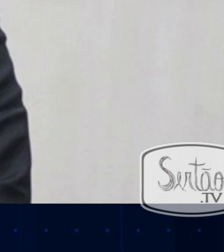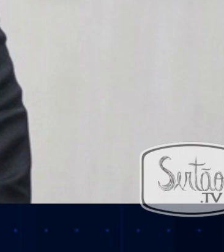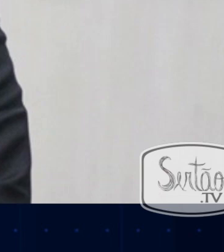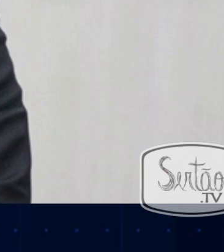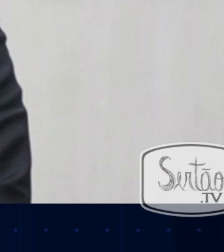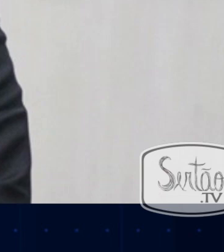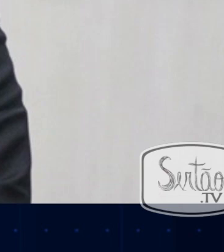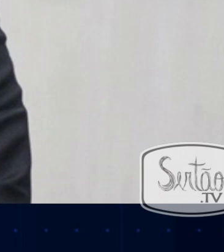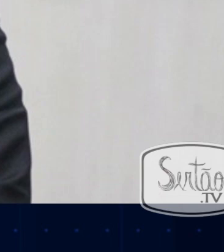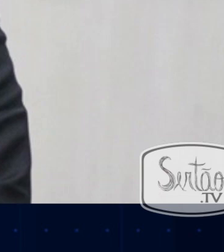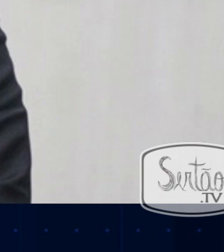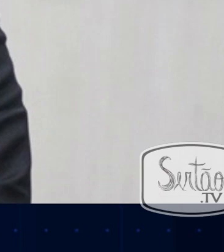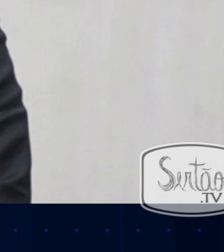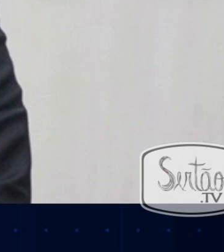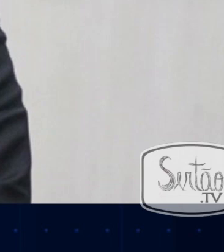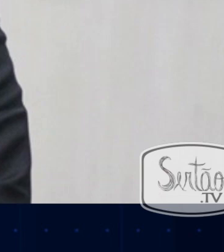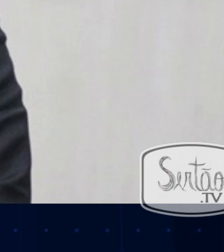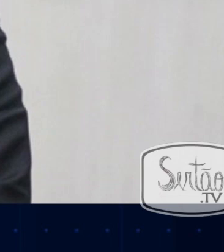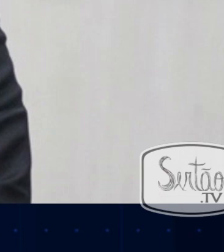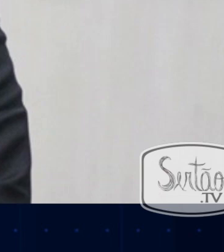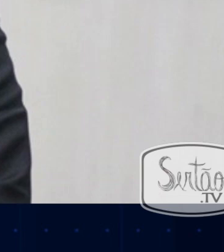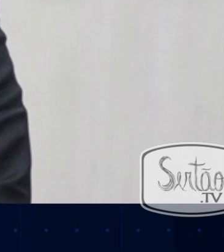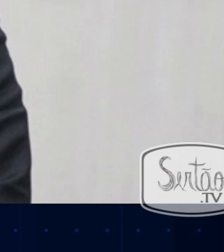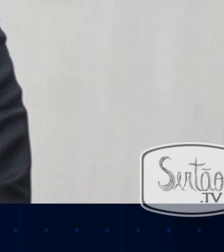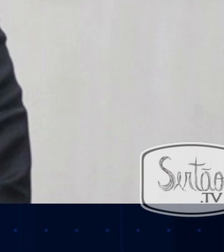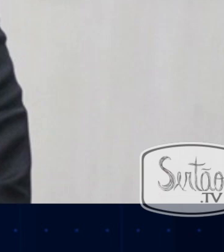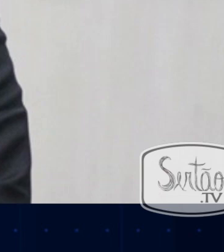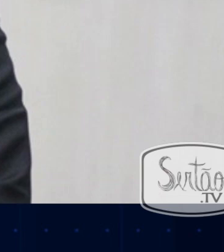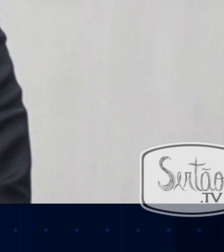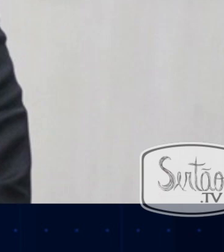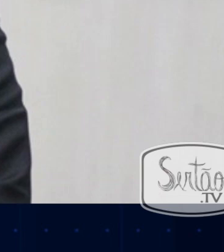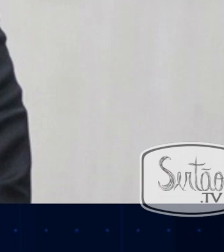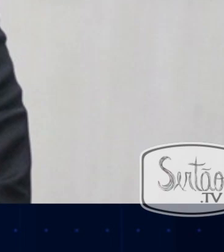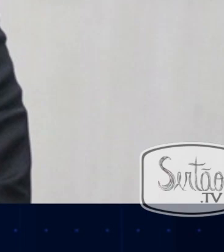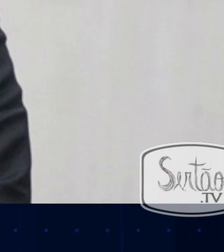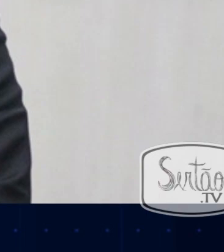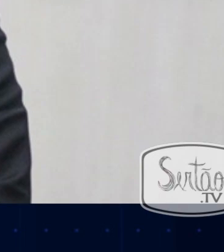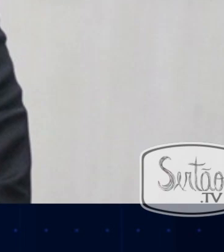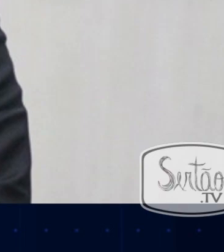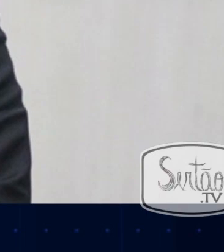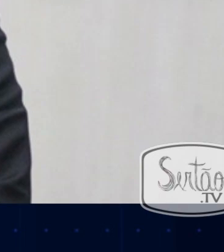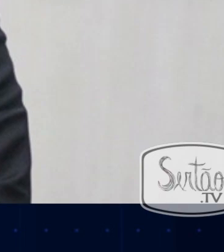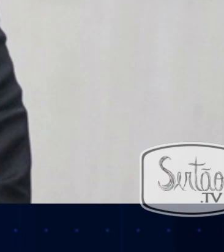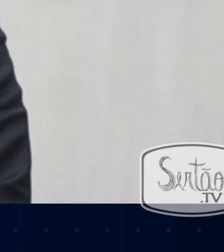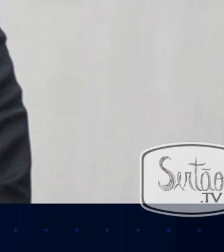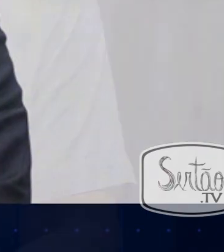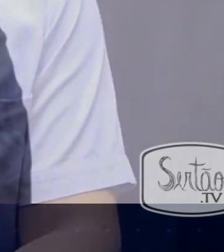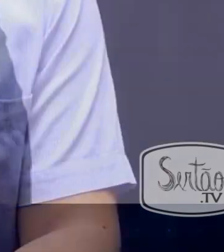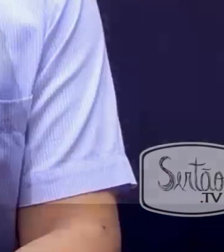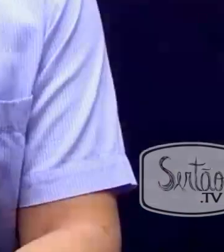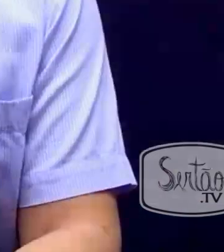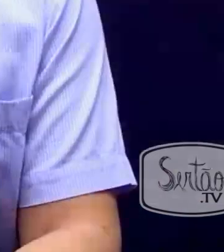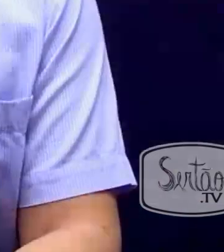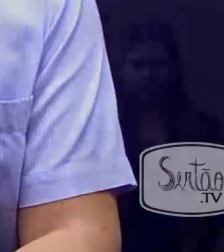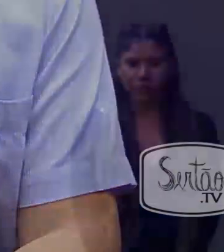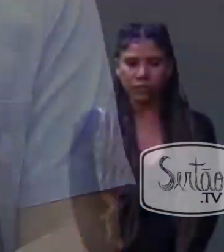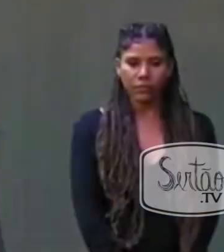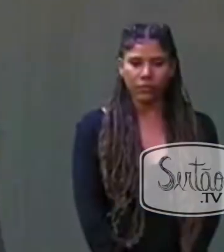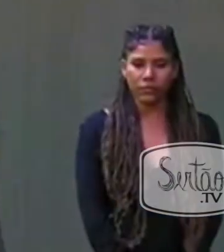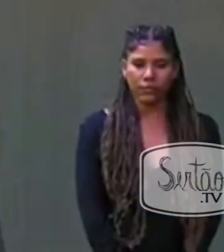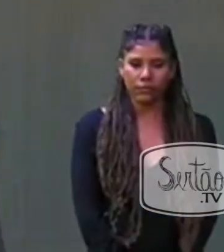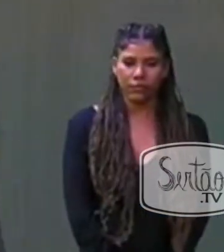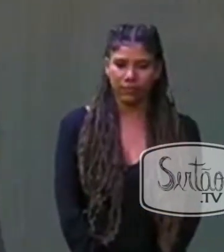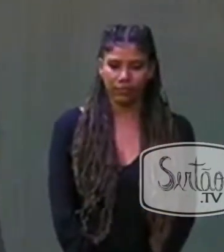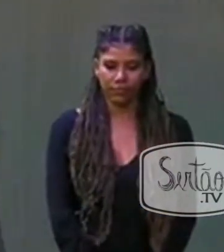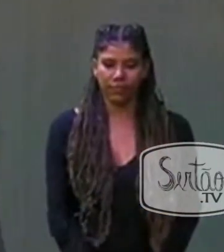para aqueles que se encontram em situação de maior vulnerabilidade social. Mas